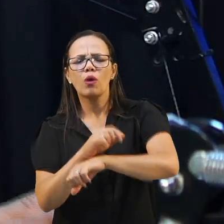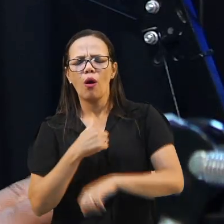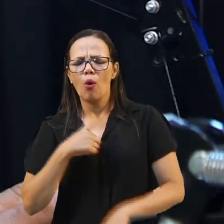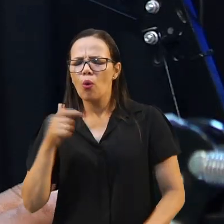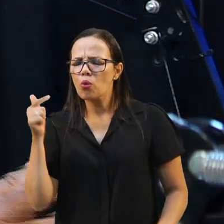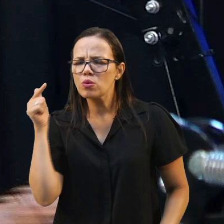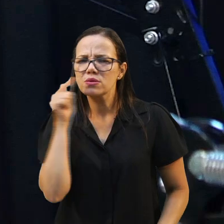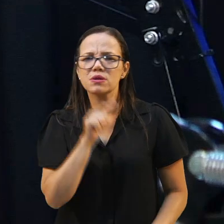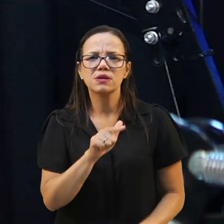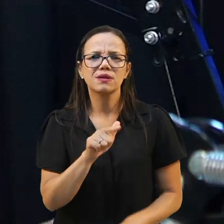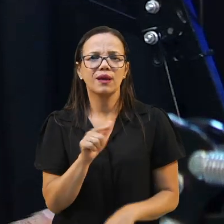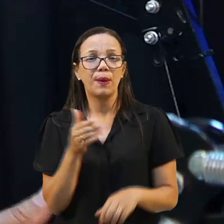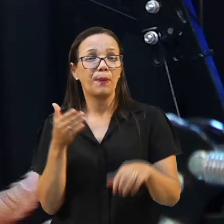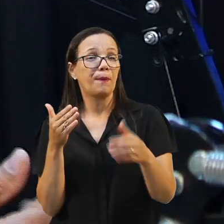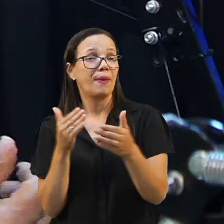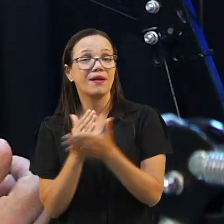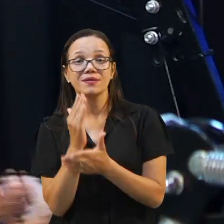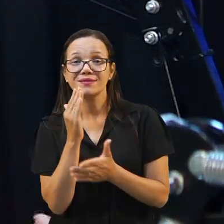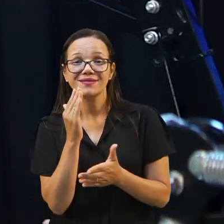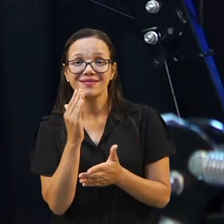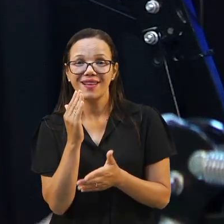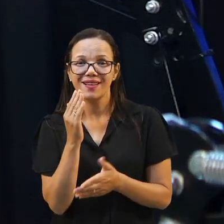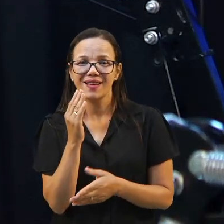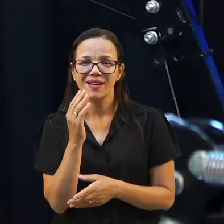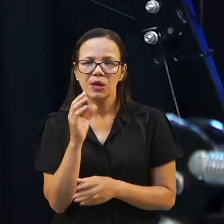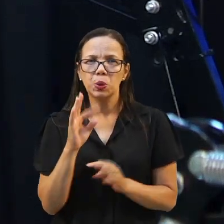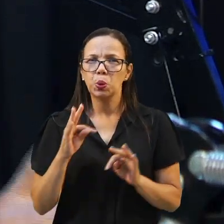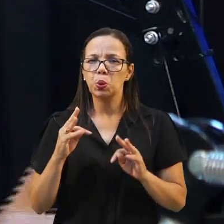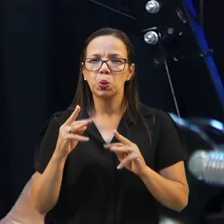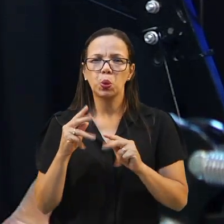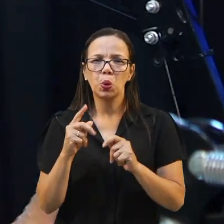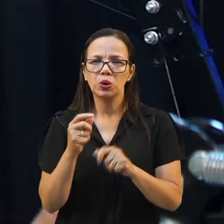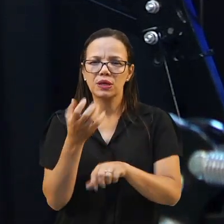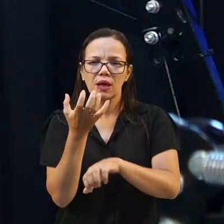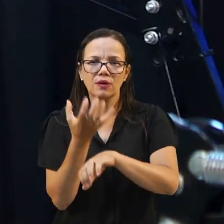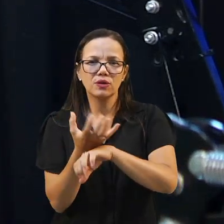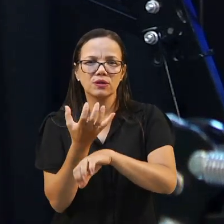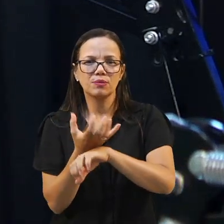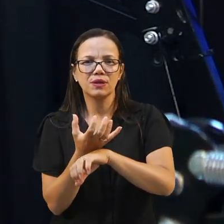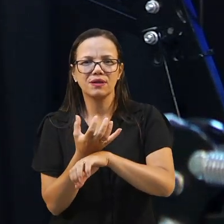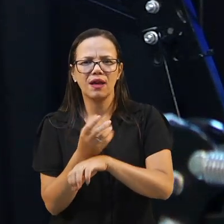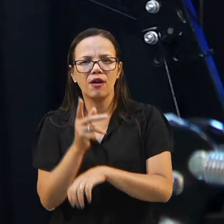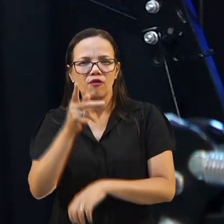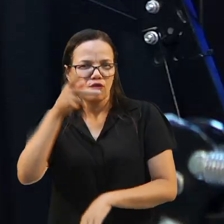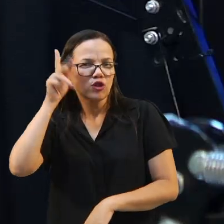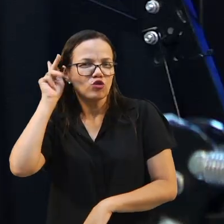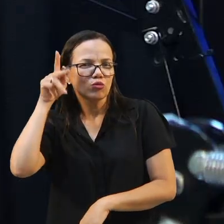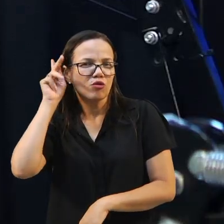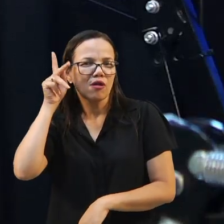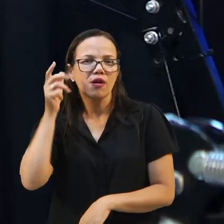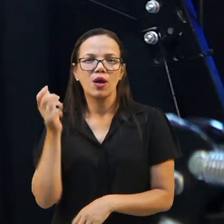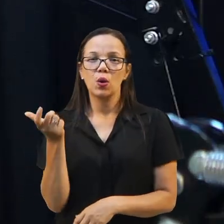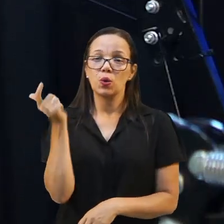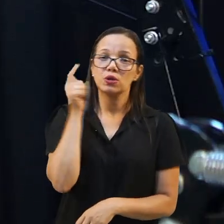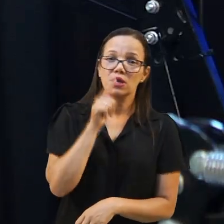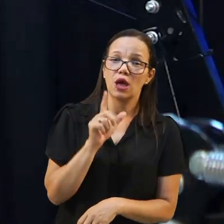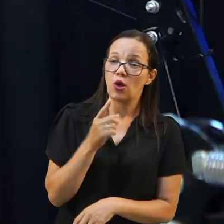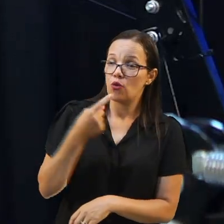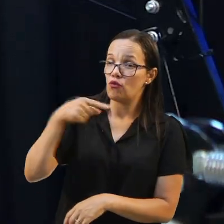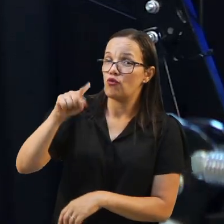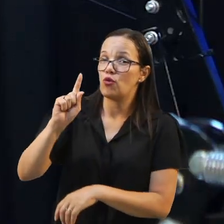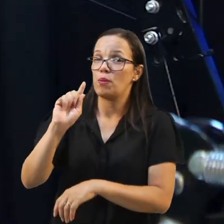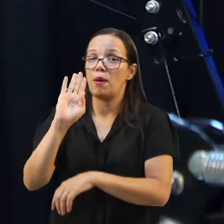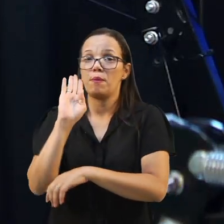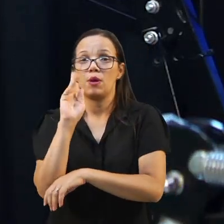consegui êxito em prestar vestibular. Só prestei um vestibular. Fui para Belo Horizonte